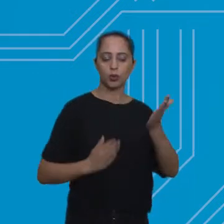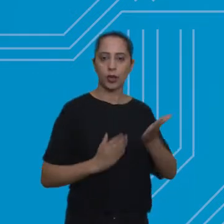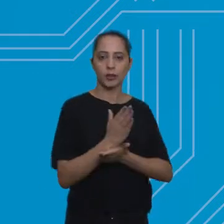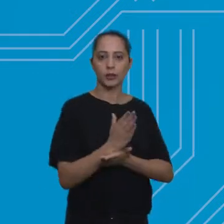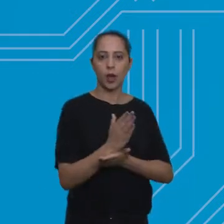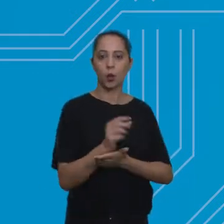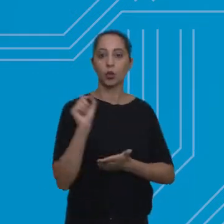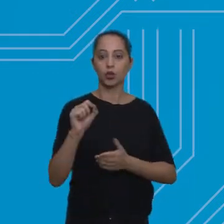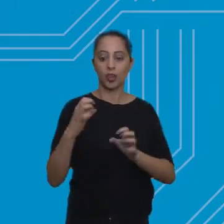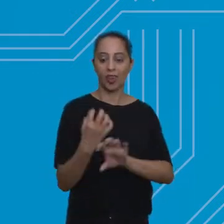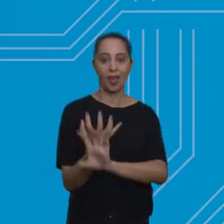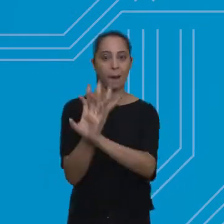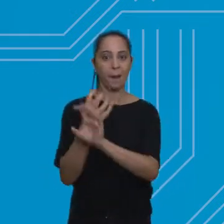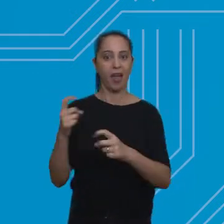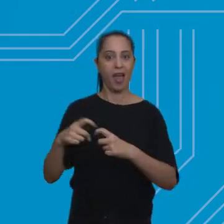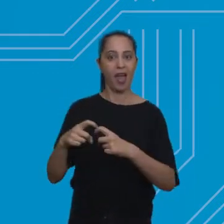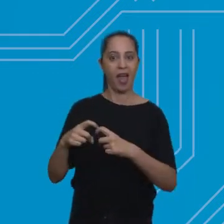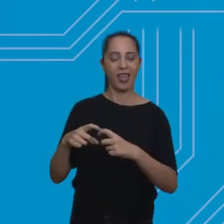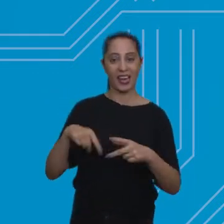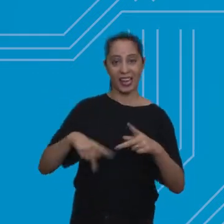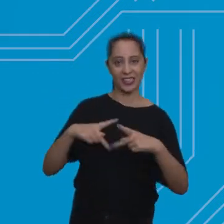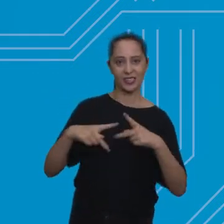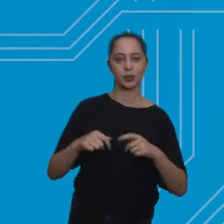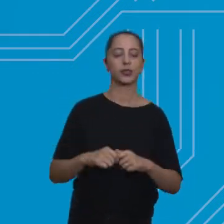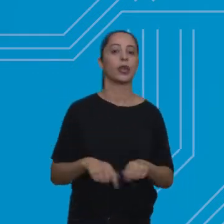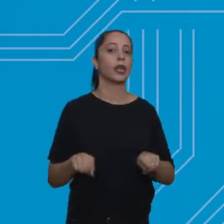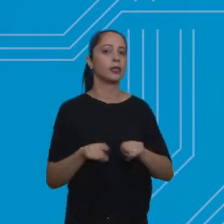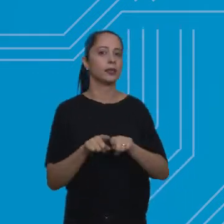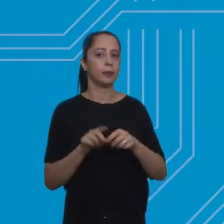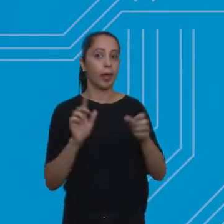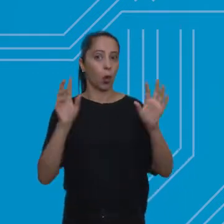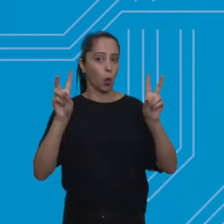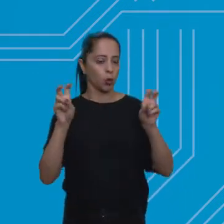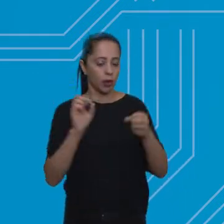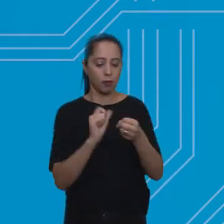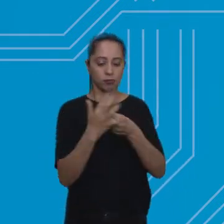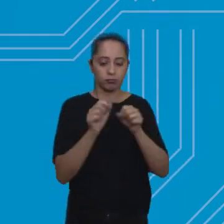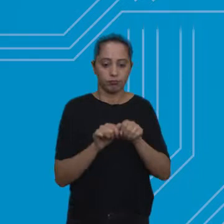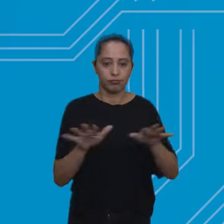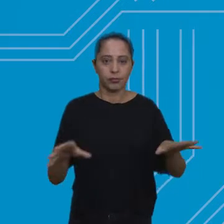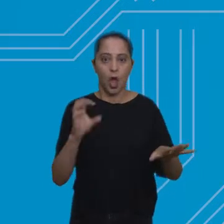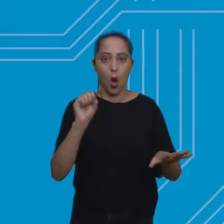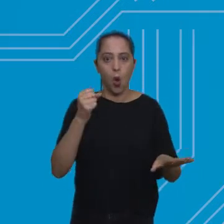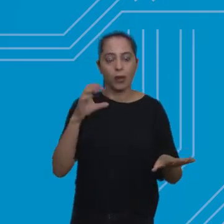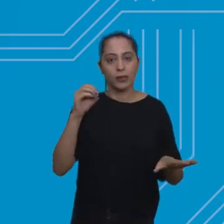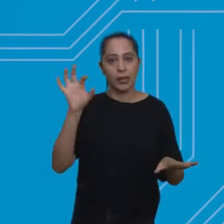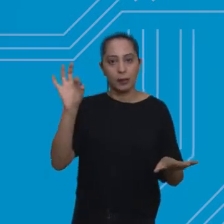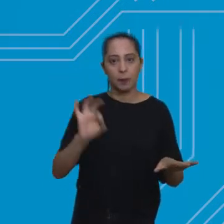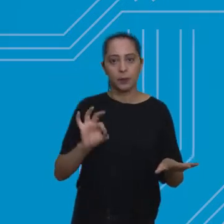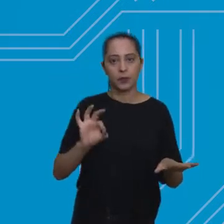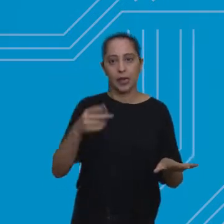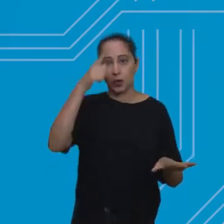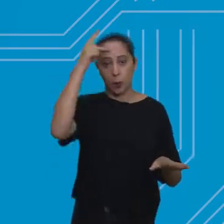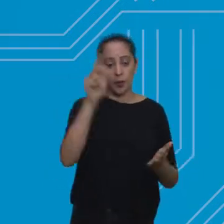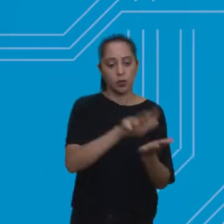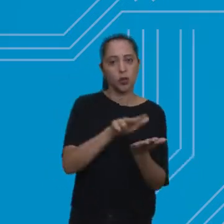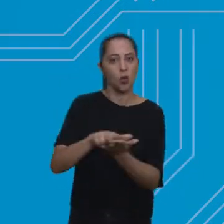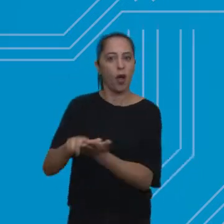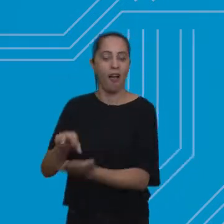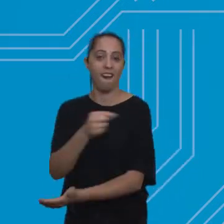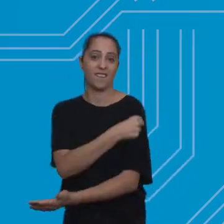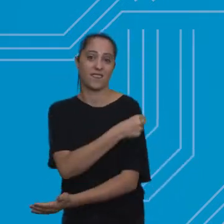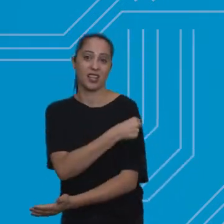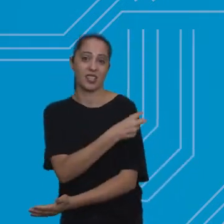Projeto aprovado institui a prática da telemedicina em São José. E no assunto da pandemia, 80% dos internados